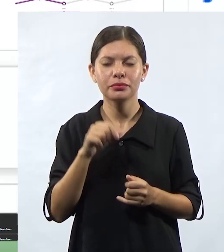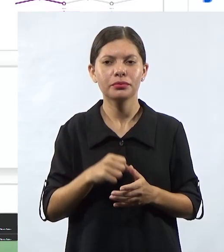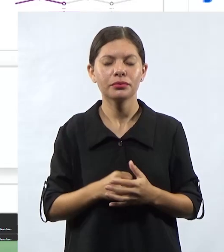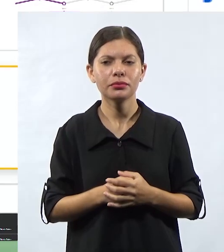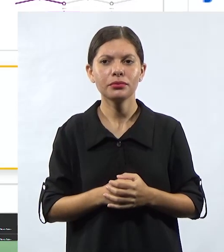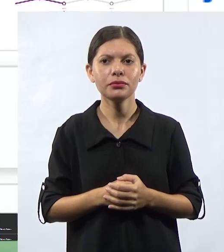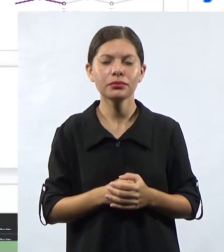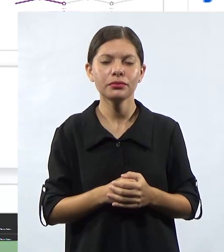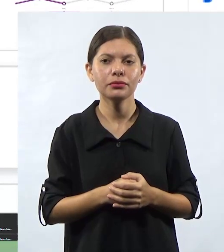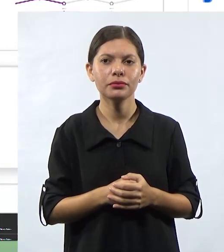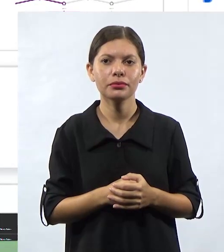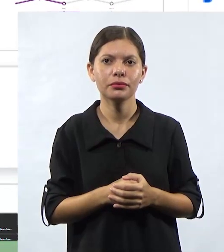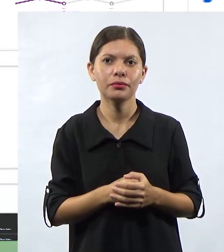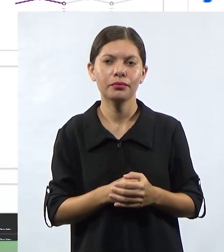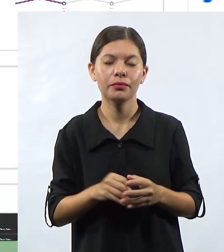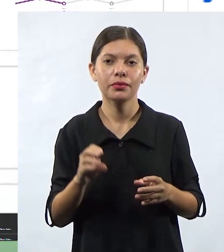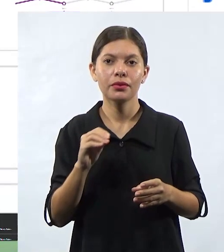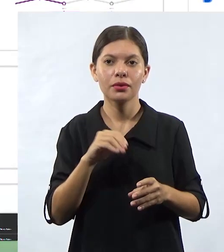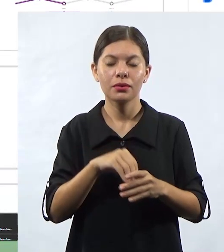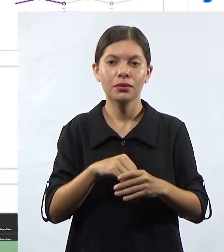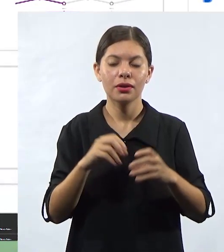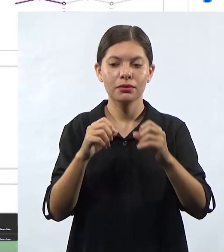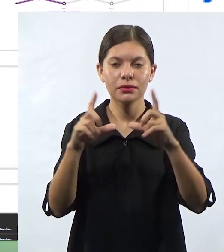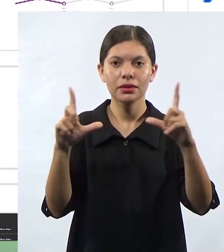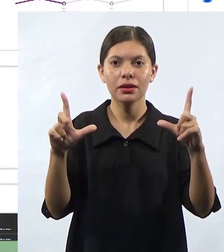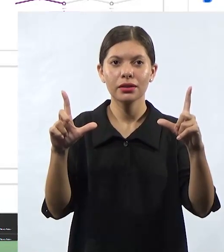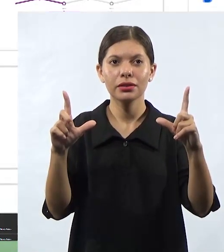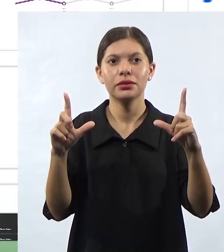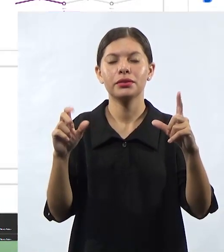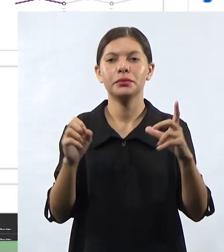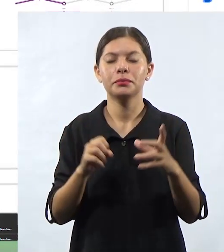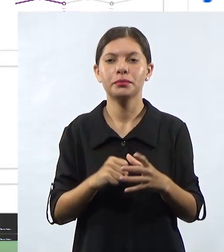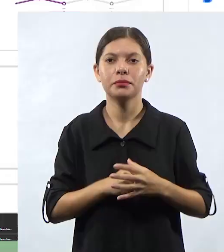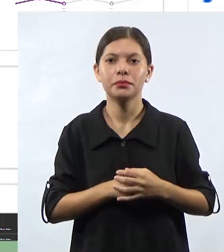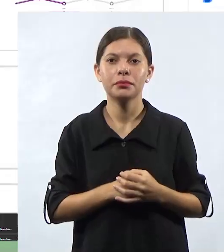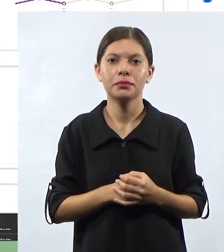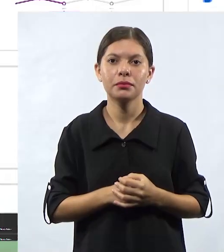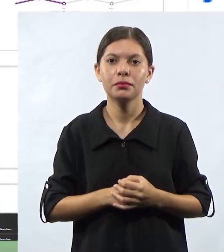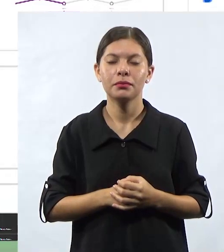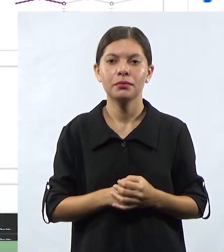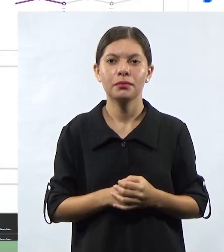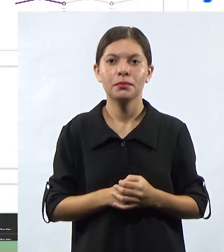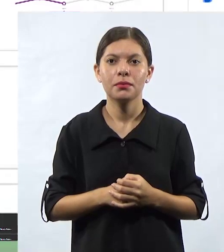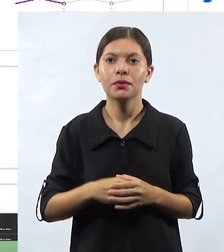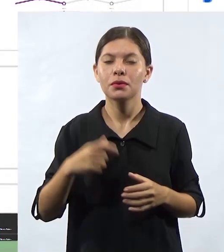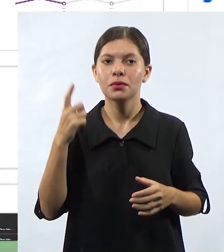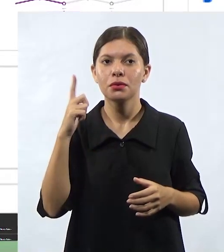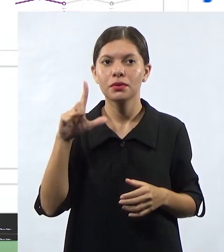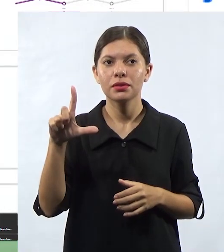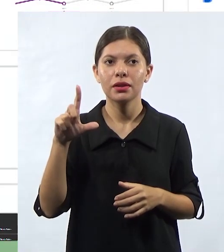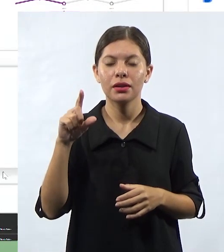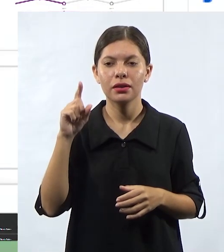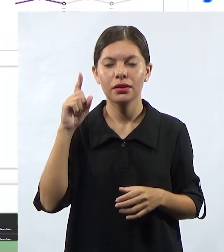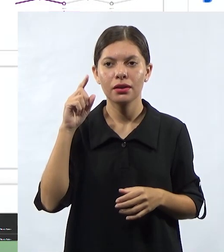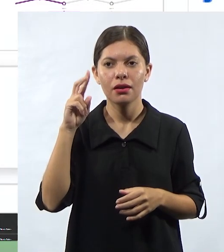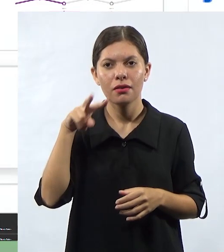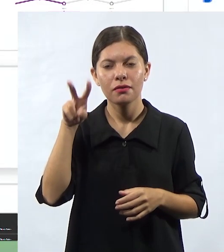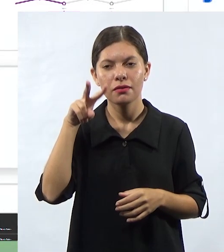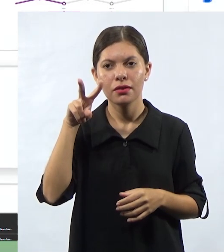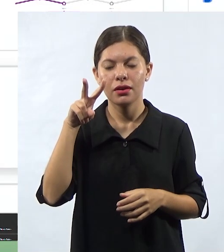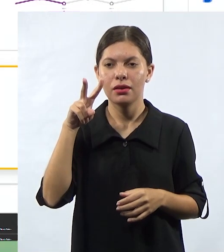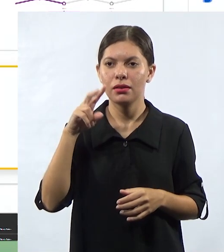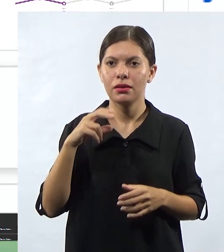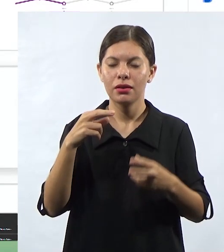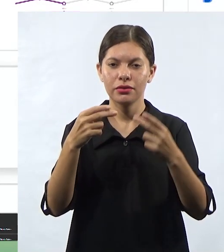Ah, sim, aqui, ó, essa vertical. Deixa eu colocar um novo slide, que aí a gente consegue visualizar a diferença. Ó, vou colocar